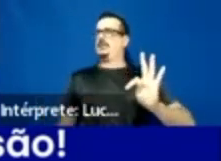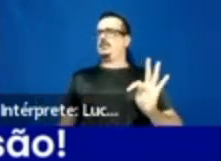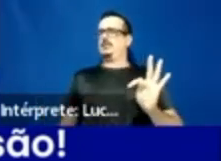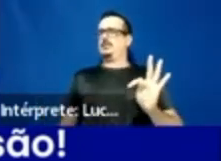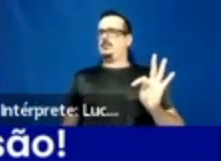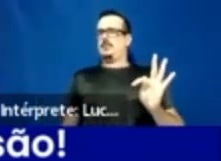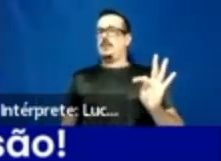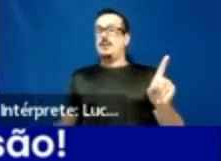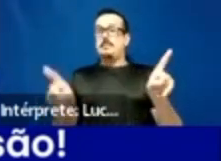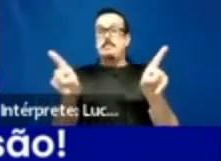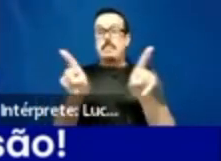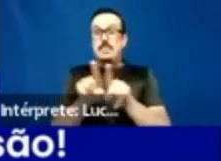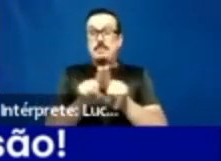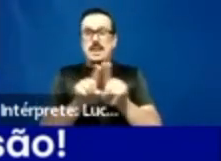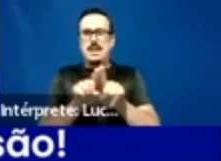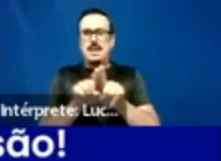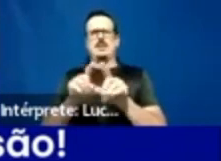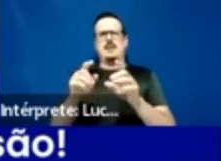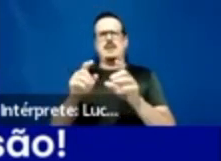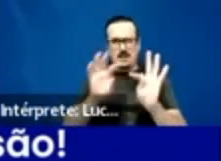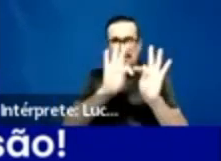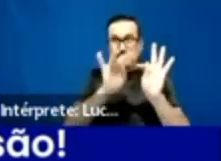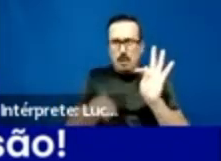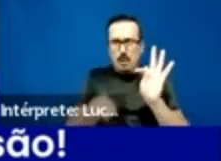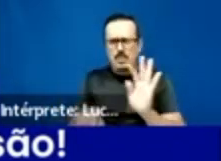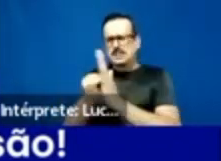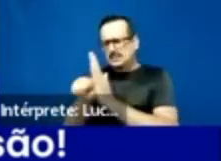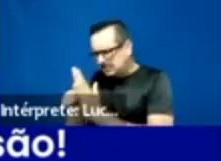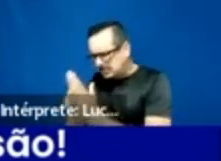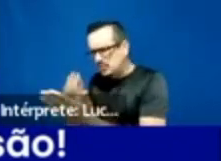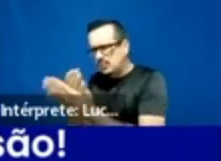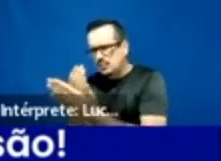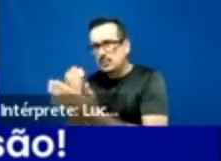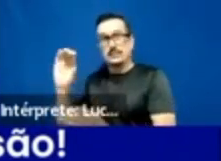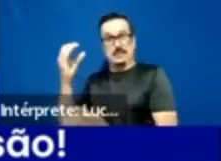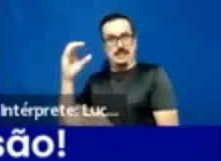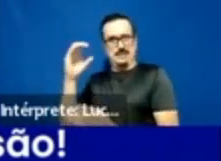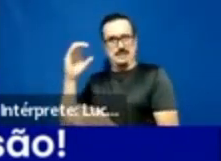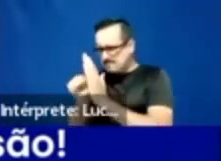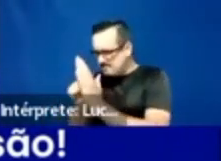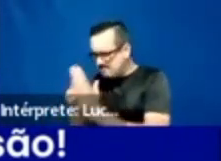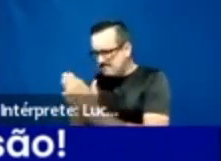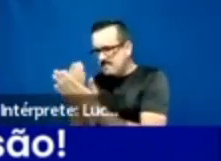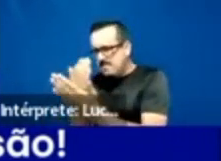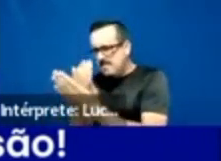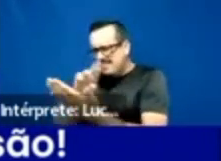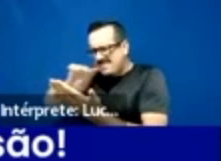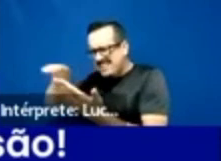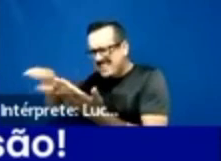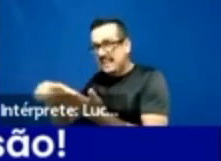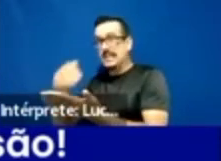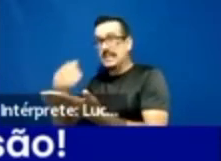estudo científico, estudos devidamente publicados, que está lá no Google Acadêmico e qualquer pessoa